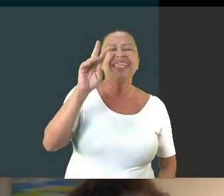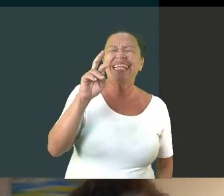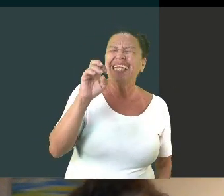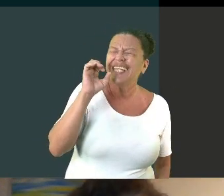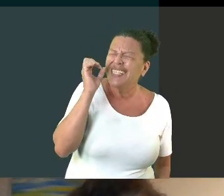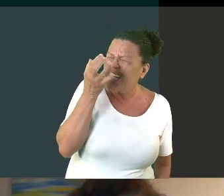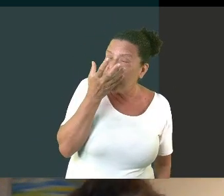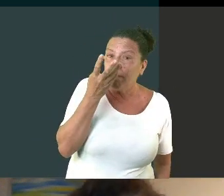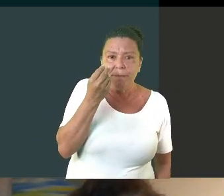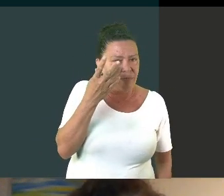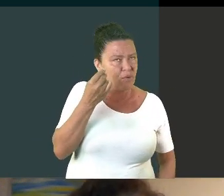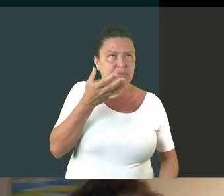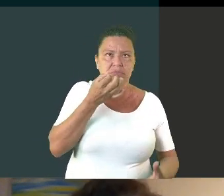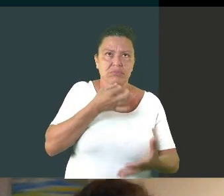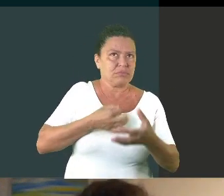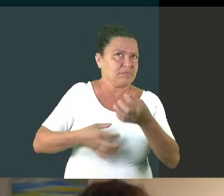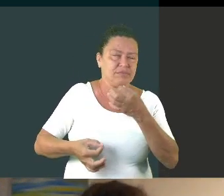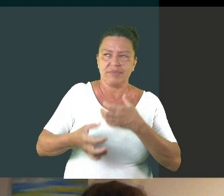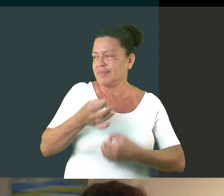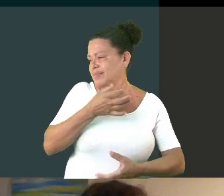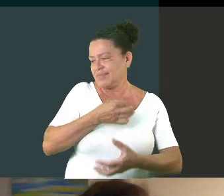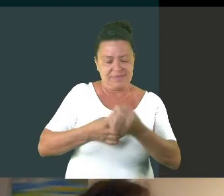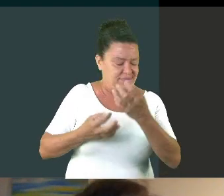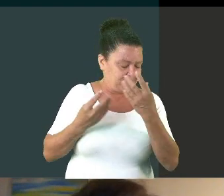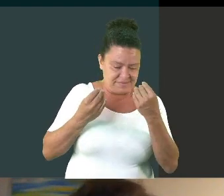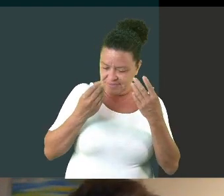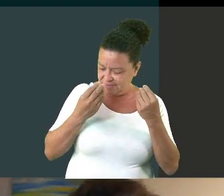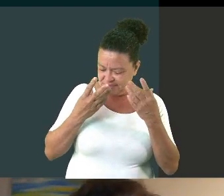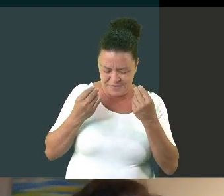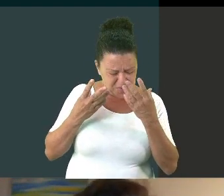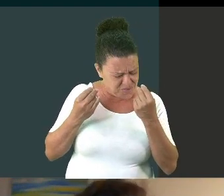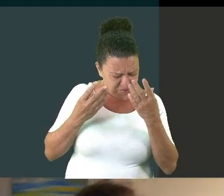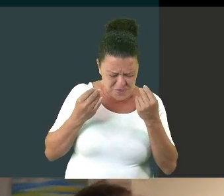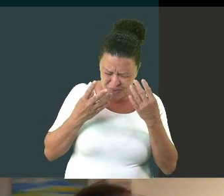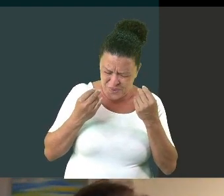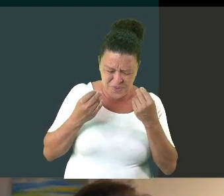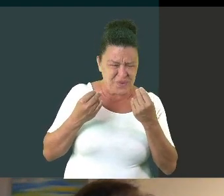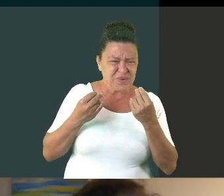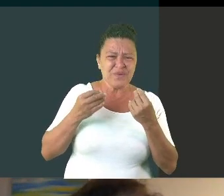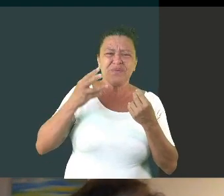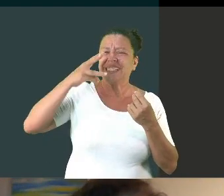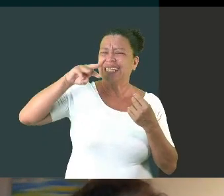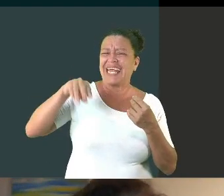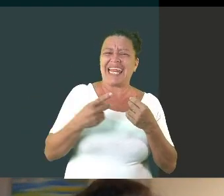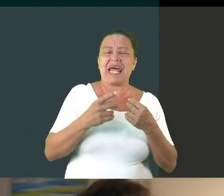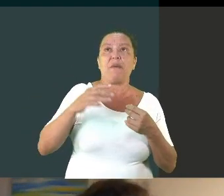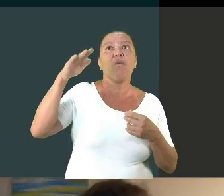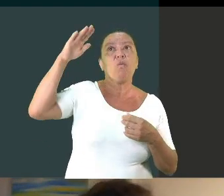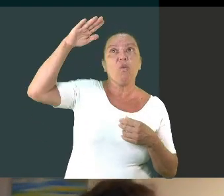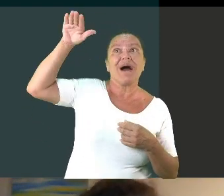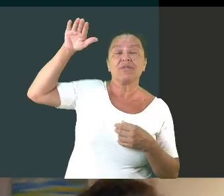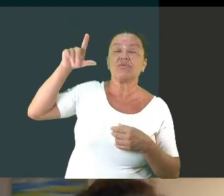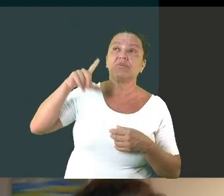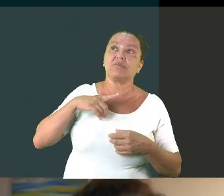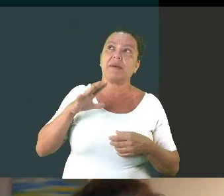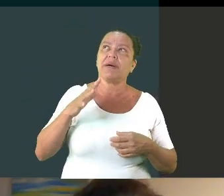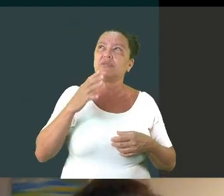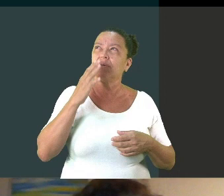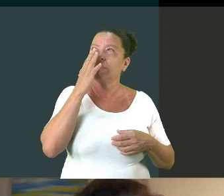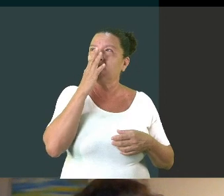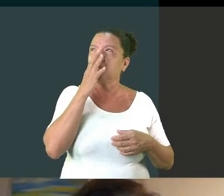de células no nosso corpo. Trilhões. O indivíduo adulto tem, em média, cerca